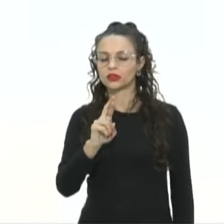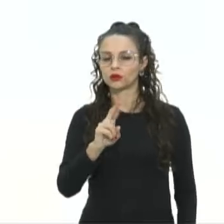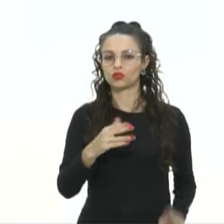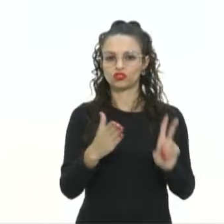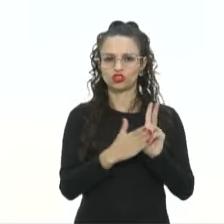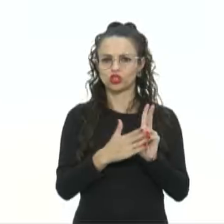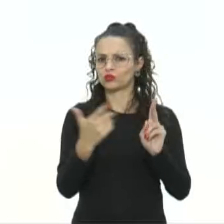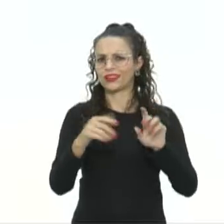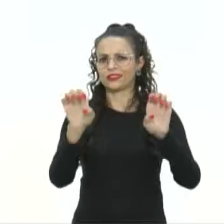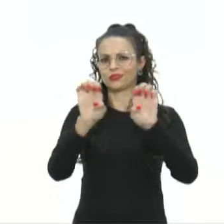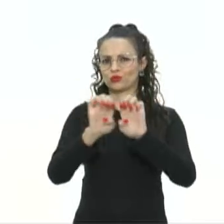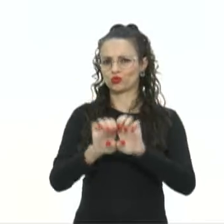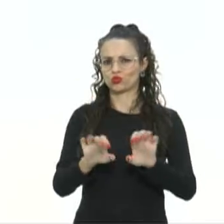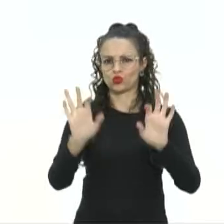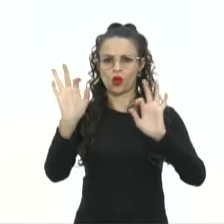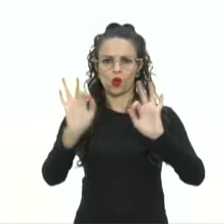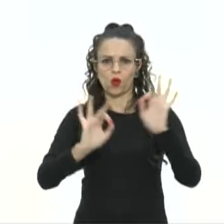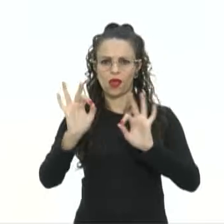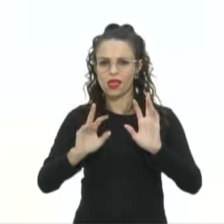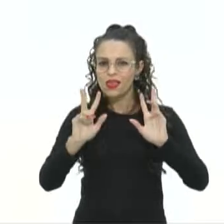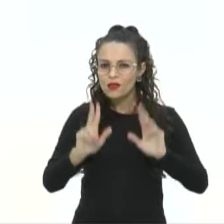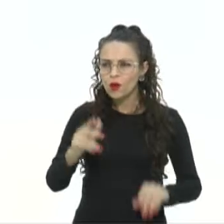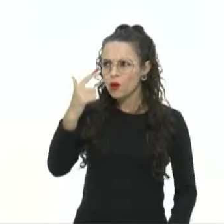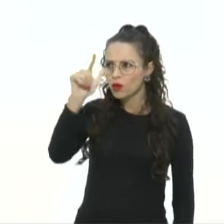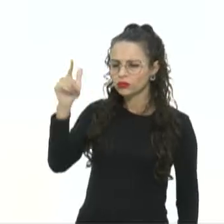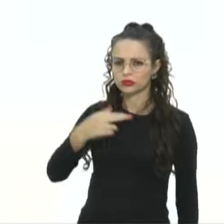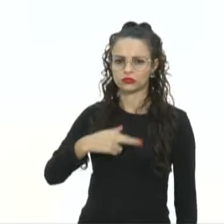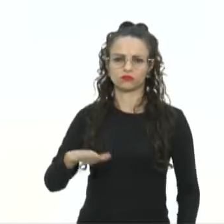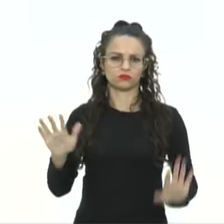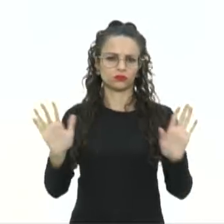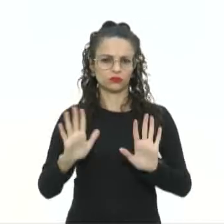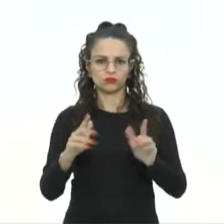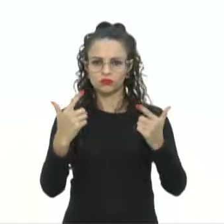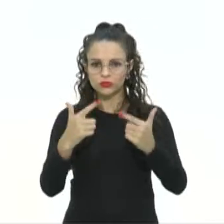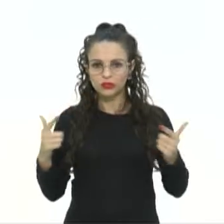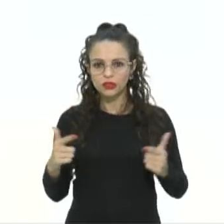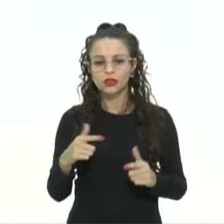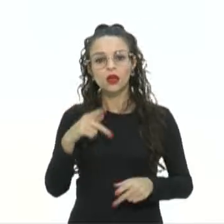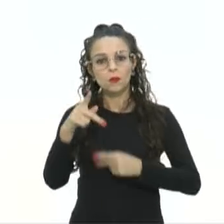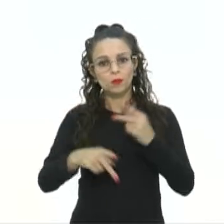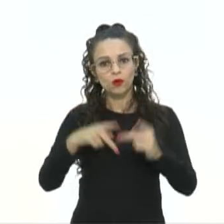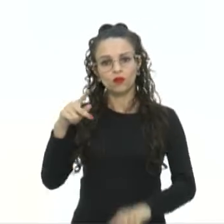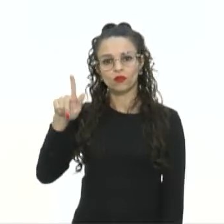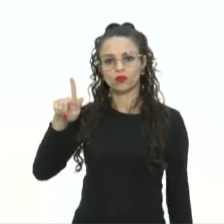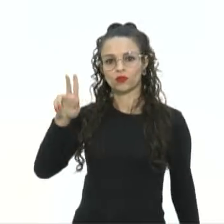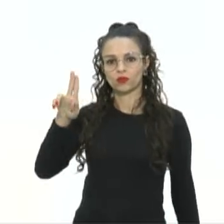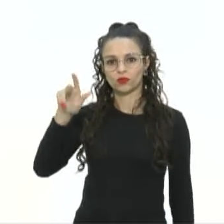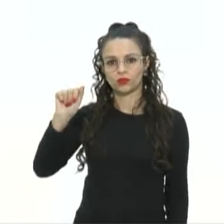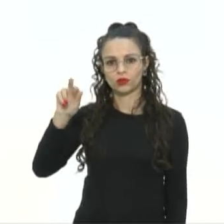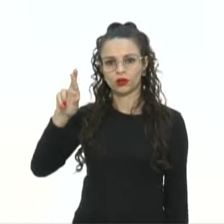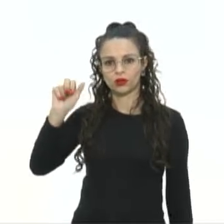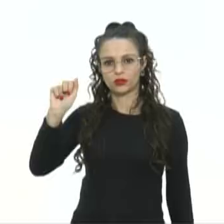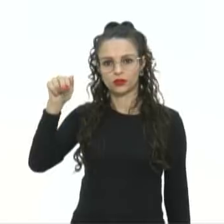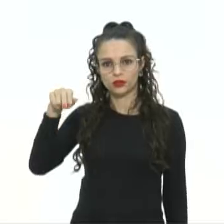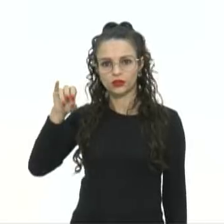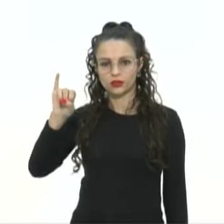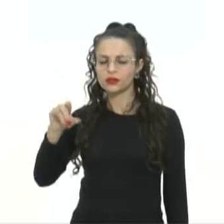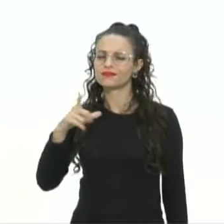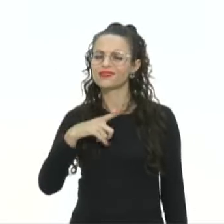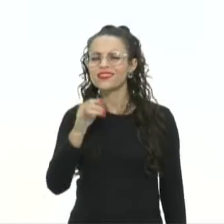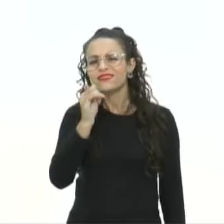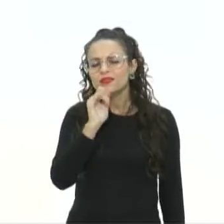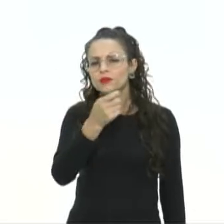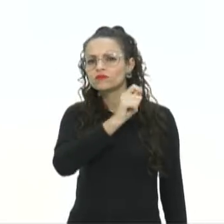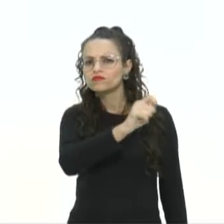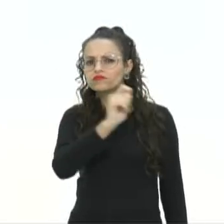estrutura organizada, nos mesmos modos que as demais organizações religiosas. O povo guarani, por exemplo, possui uma espécie de curandeiro,